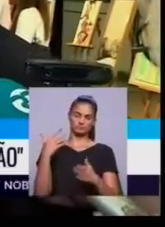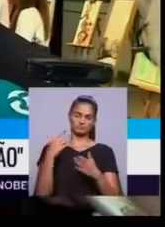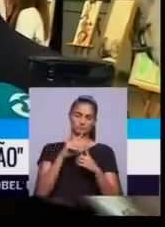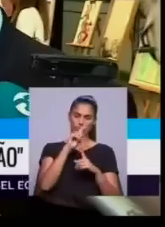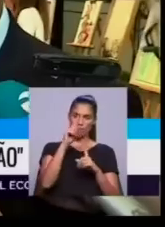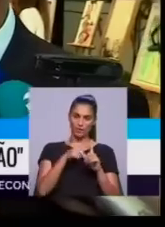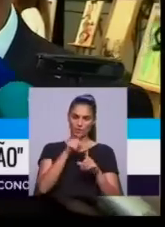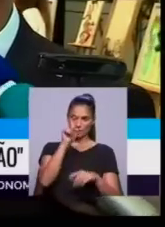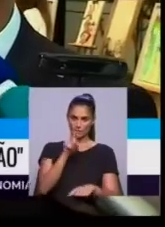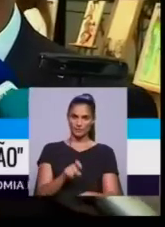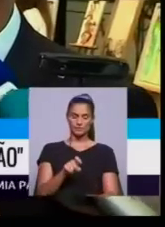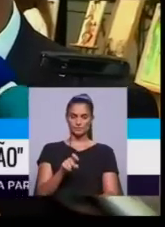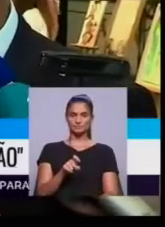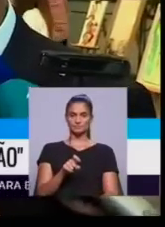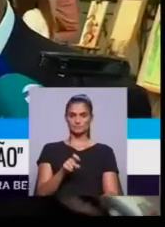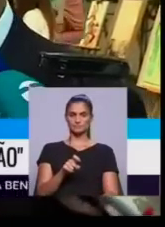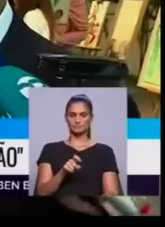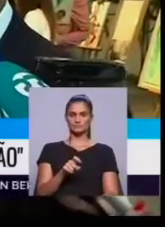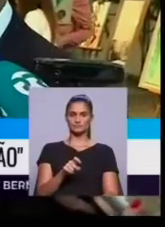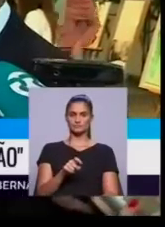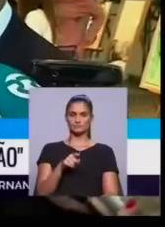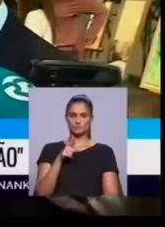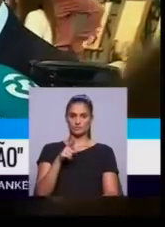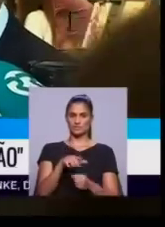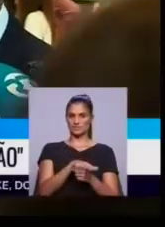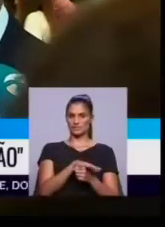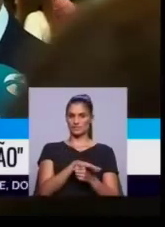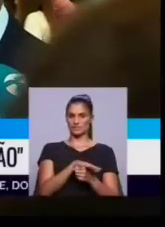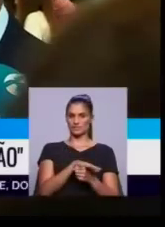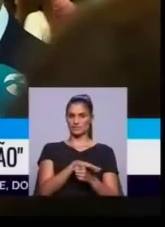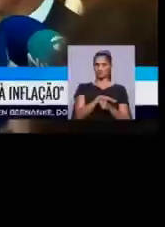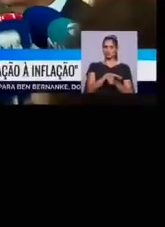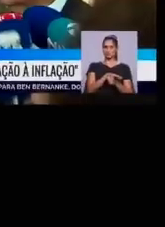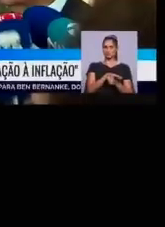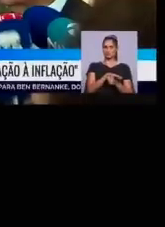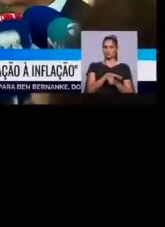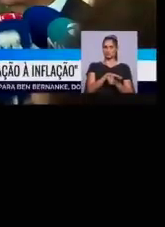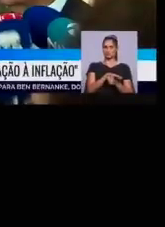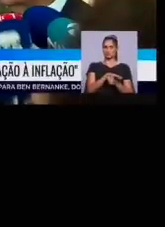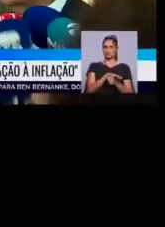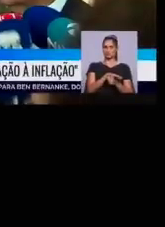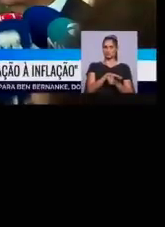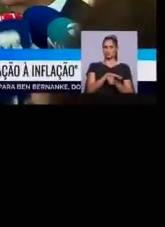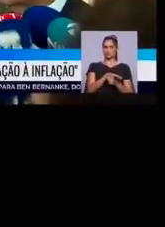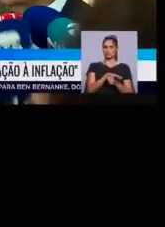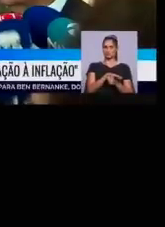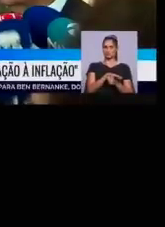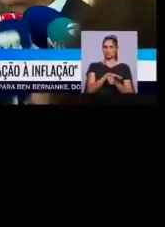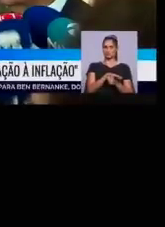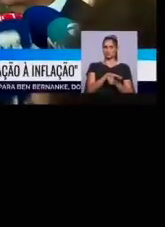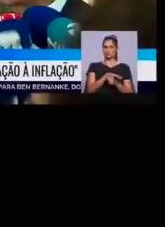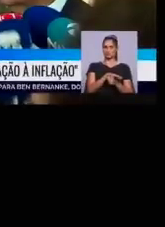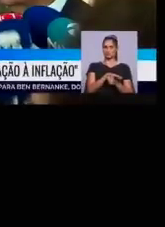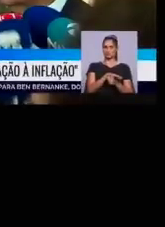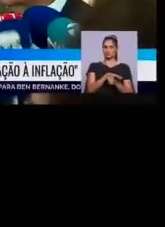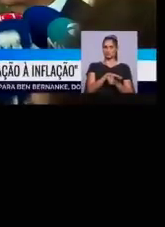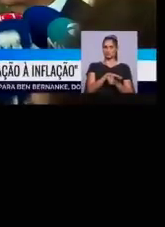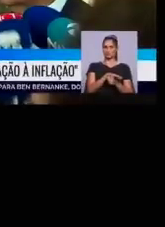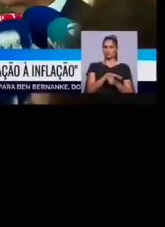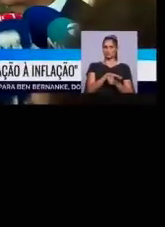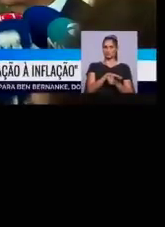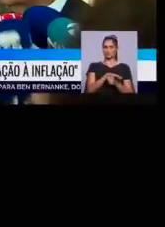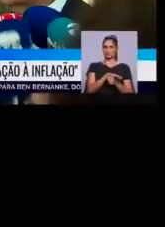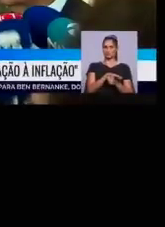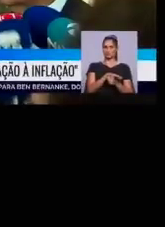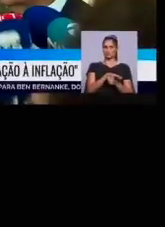ano rua tal navegação à vista da Costa como tem feito nos últimos anos diz ele vai ajustando